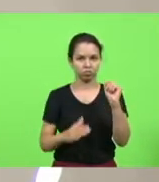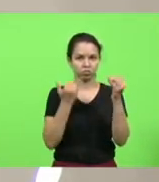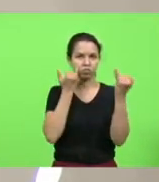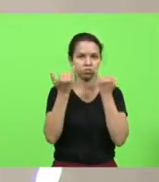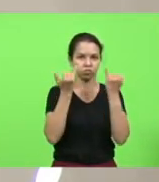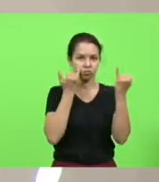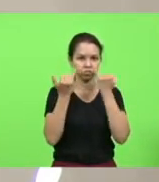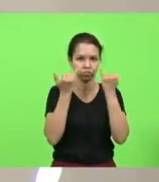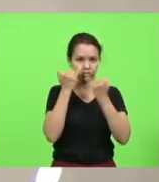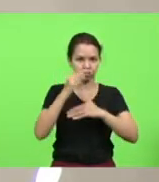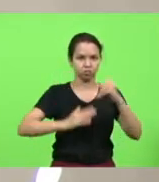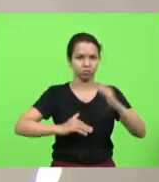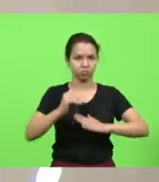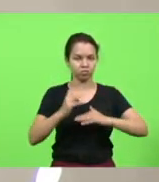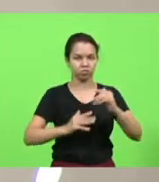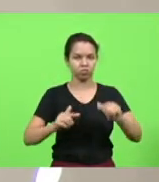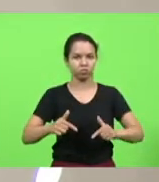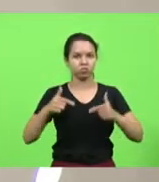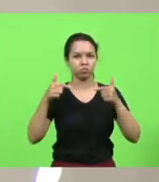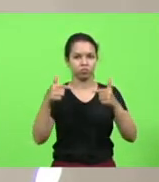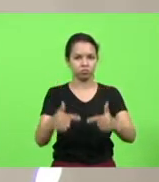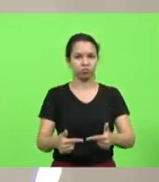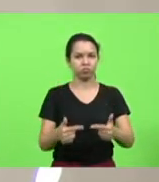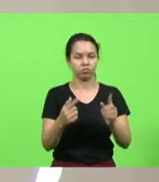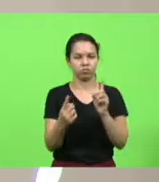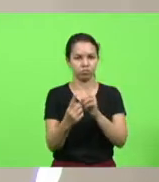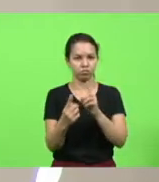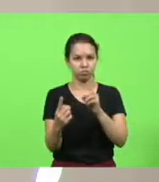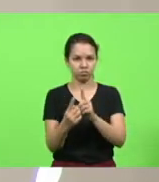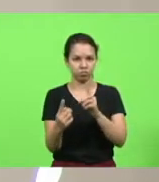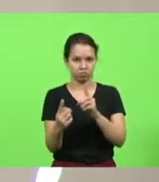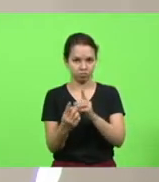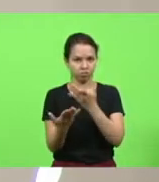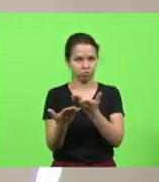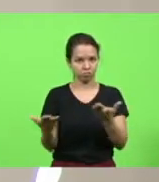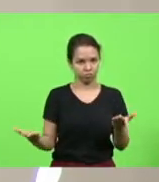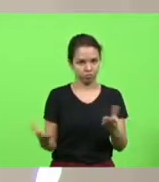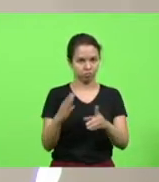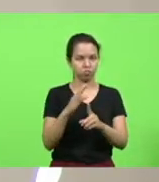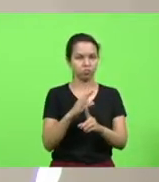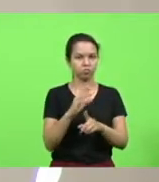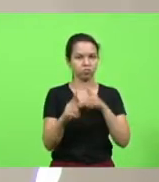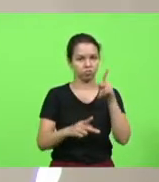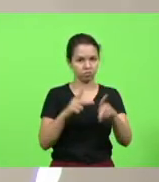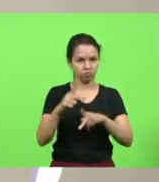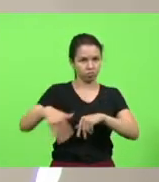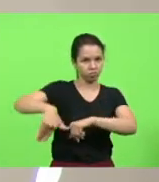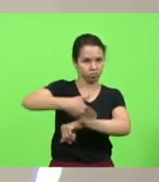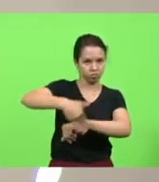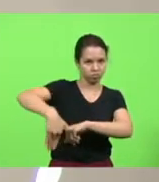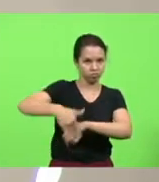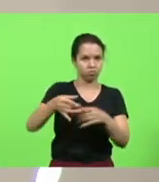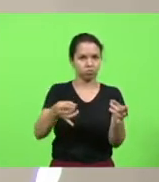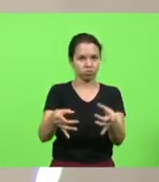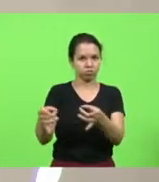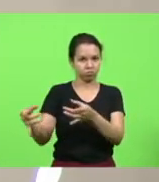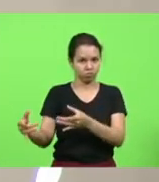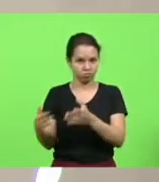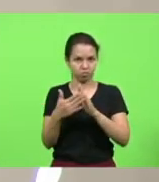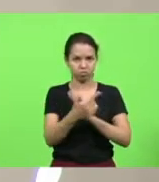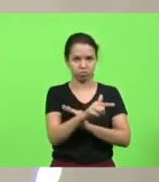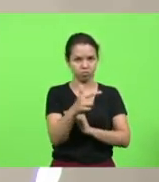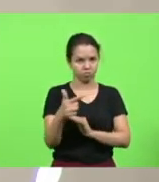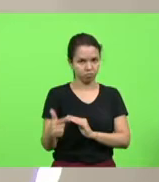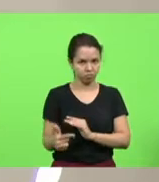acerca de ações que estão sendo tomadas para atender e encaminhar a população em situação de rua para centros especializados, levando em